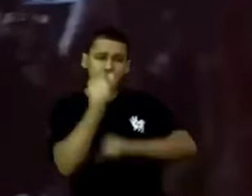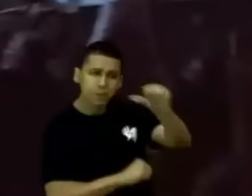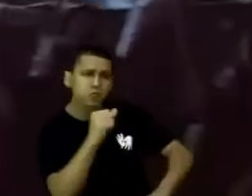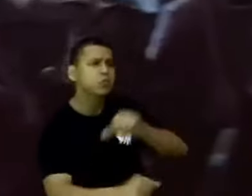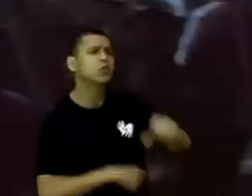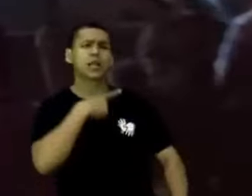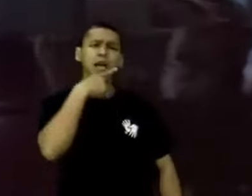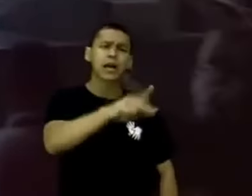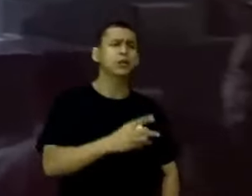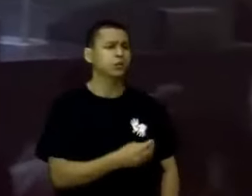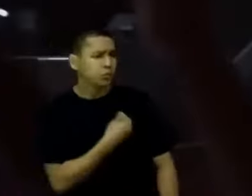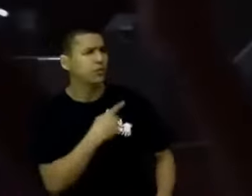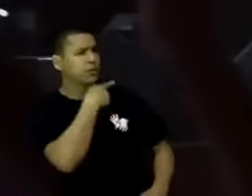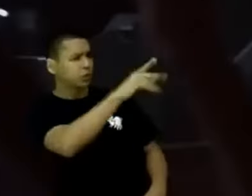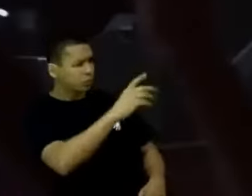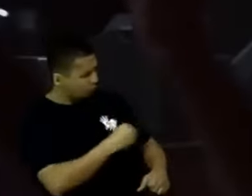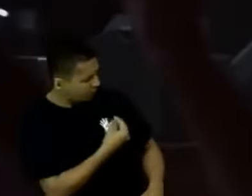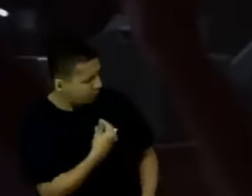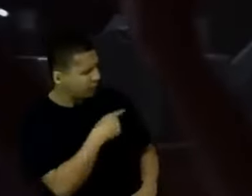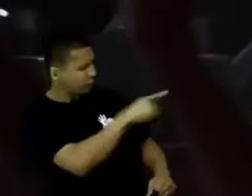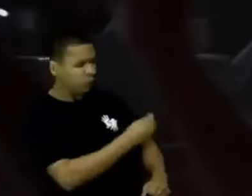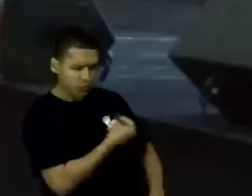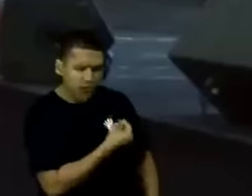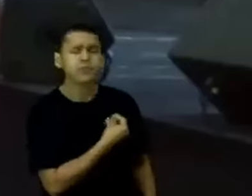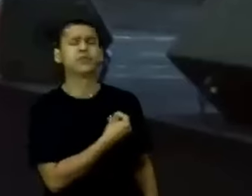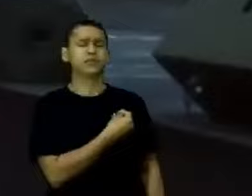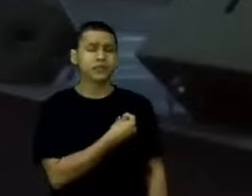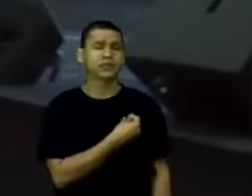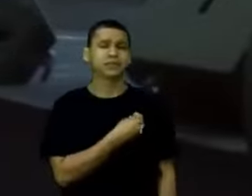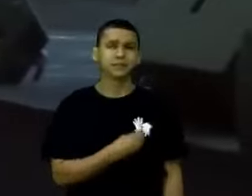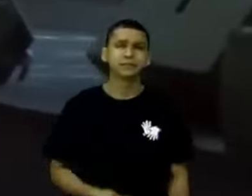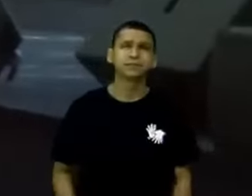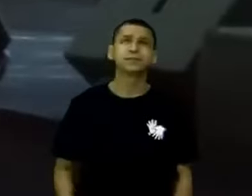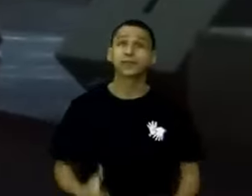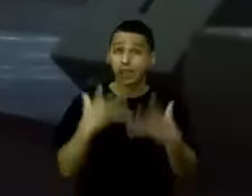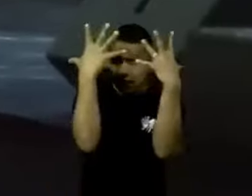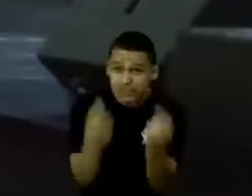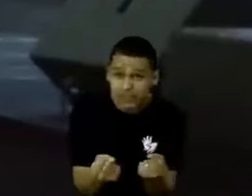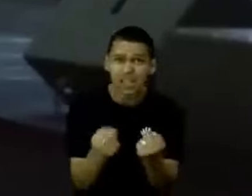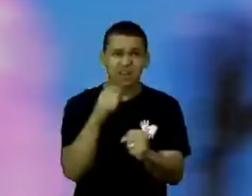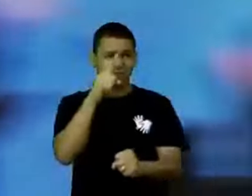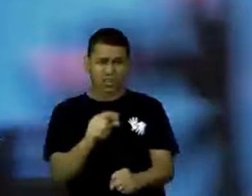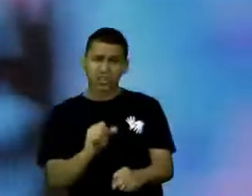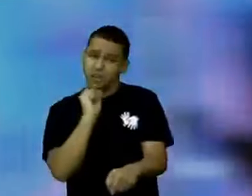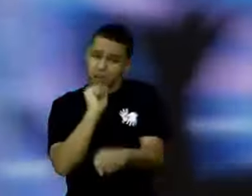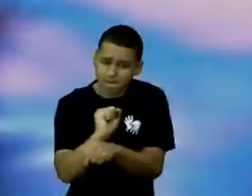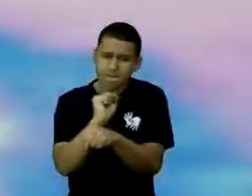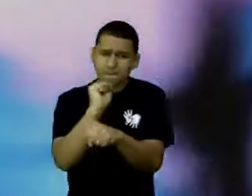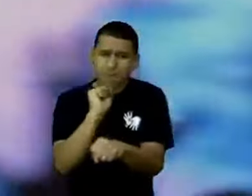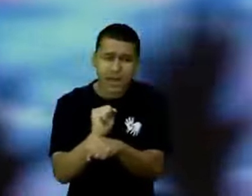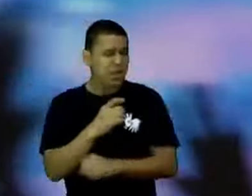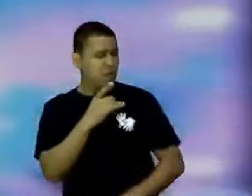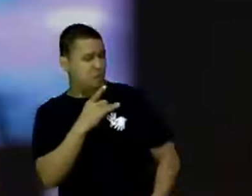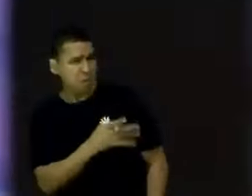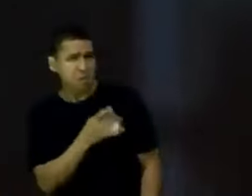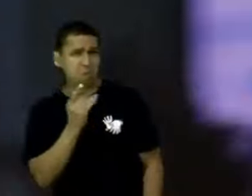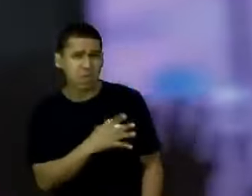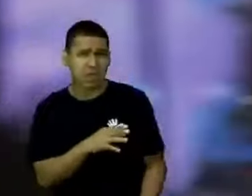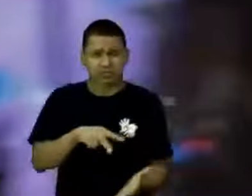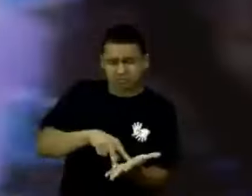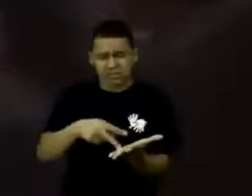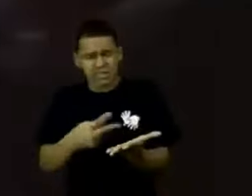chave sobre todas as áreas da tua vida. Você não vai ficar retido, você não vai ficar